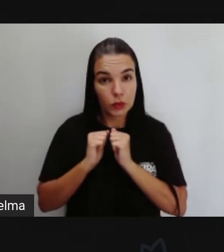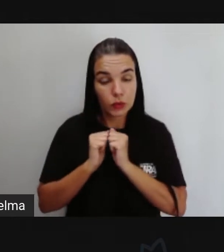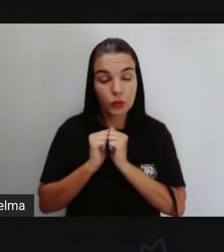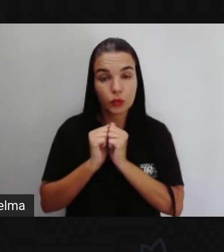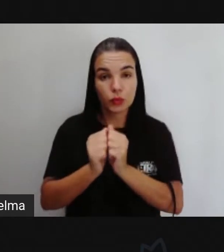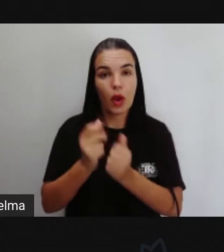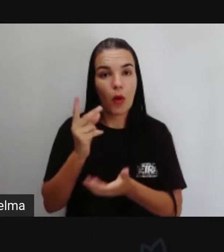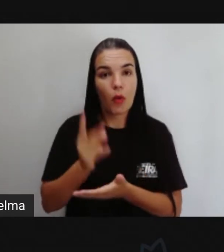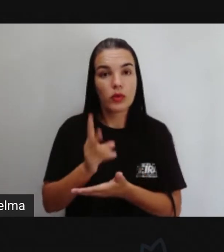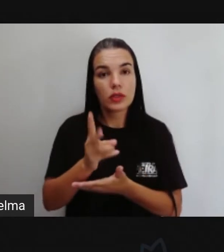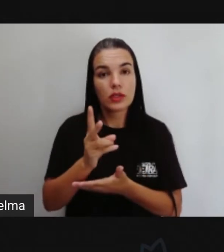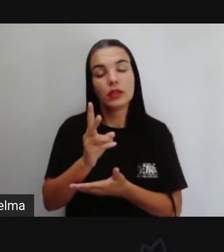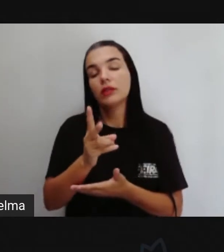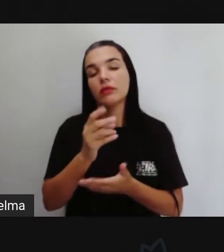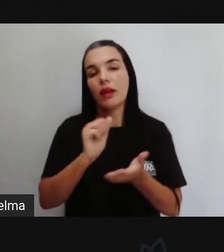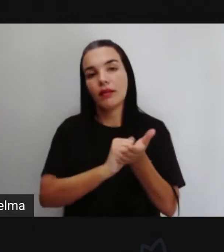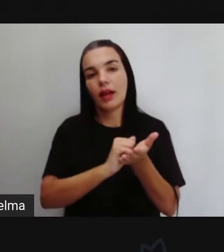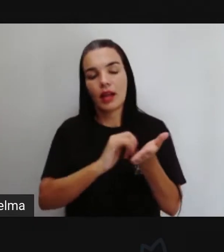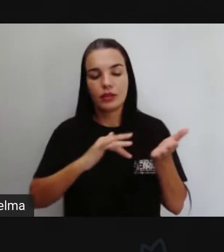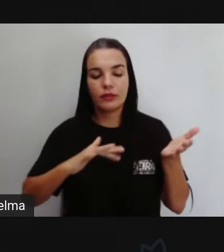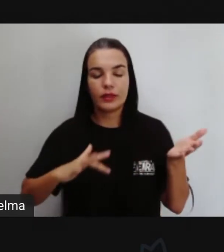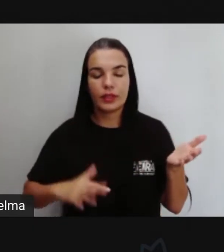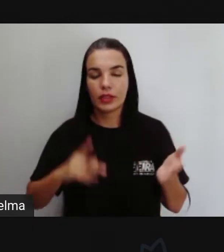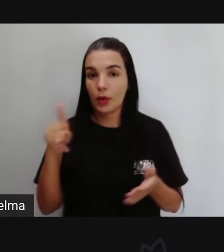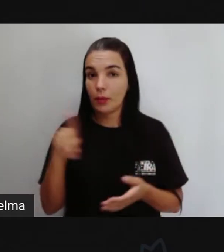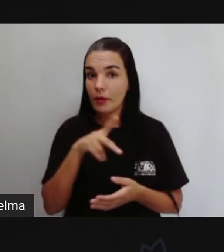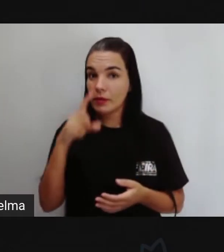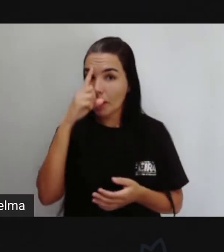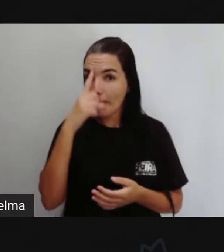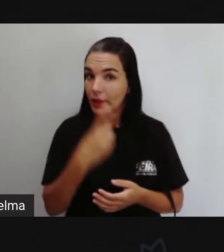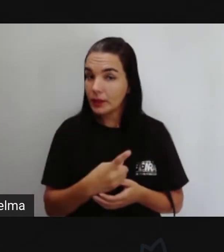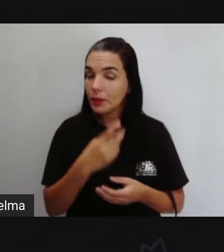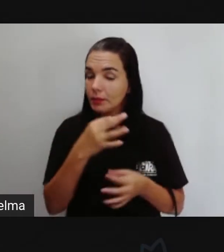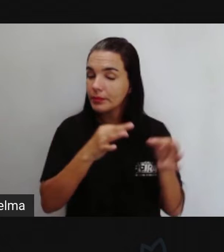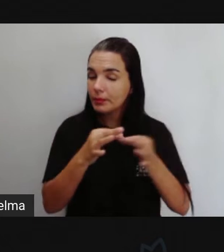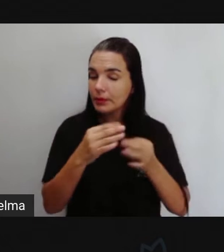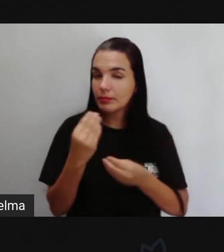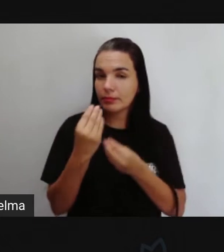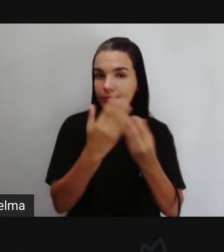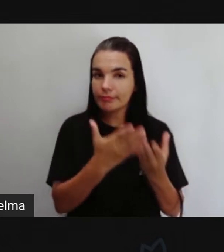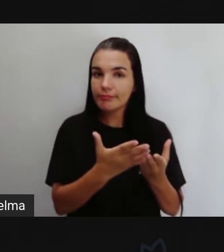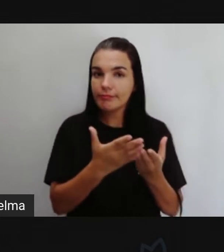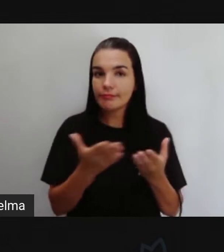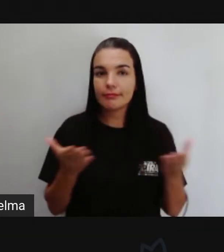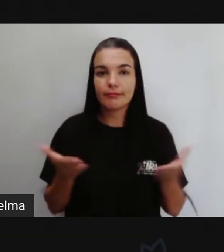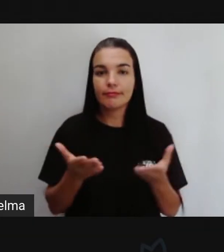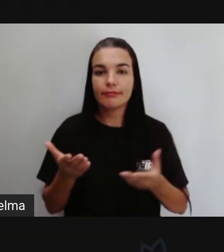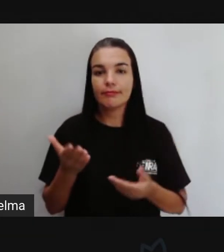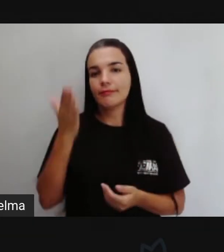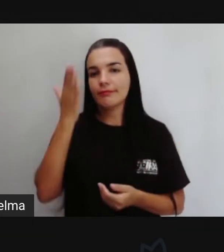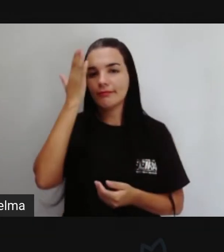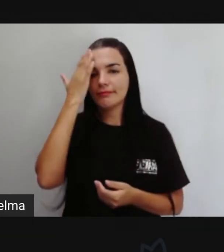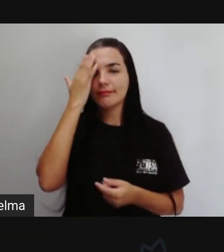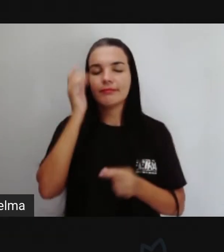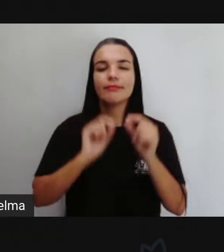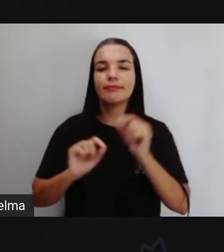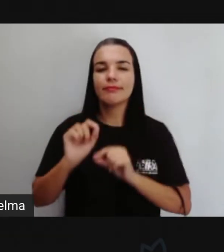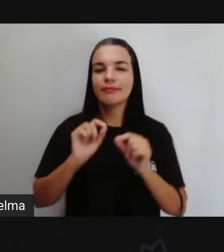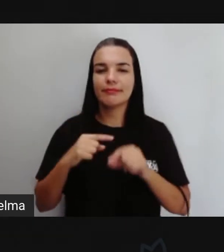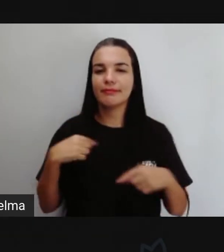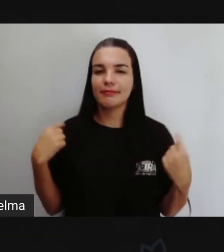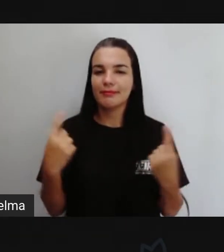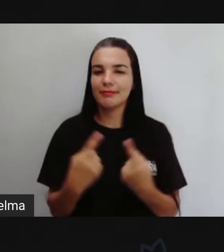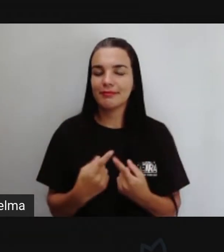dar continuidade com as atividades que o seu professor ou professora preparou. Então, a gente vai saber sobre o que nós